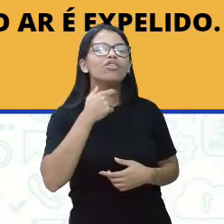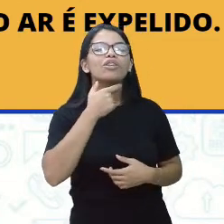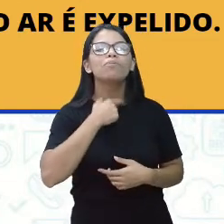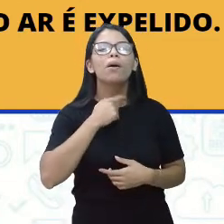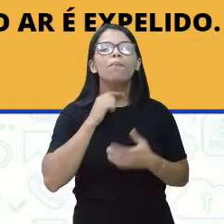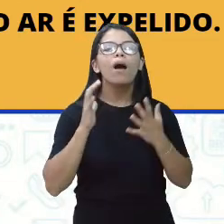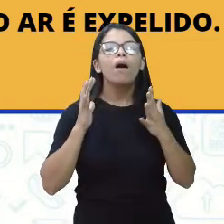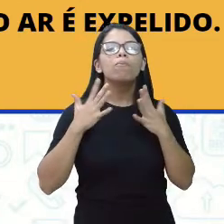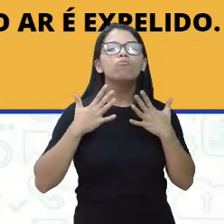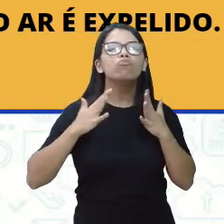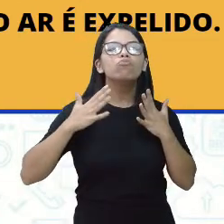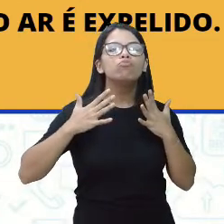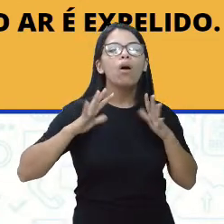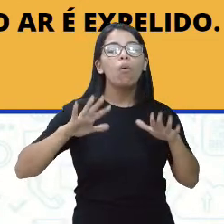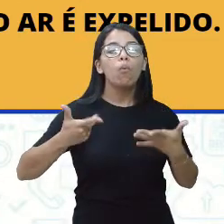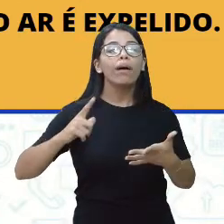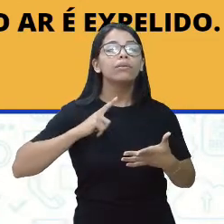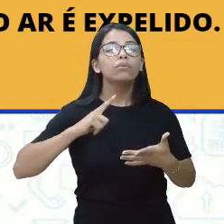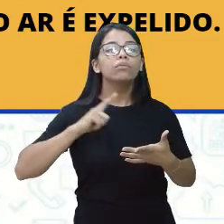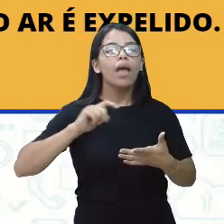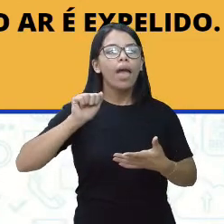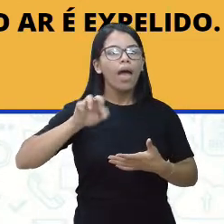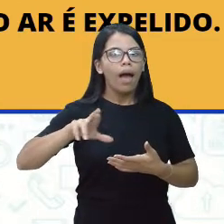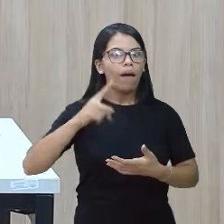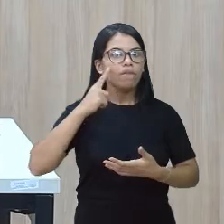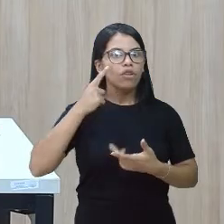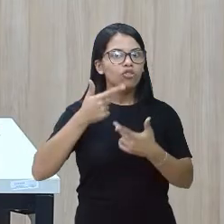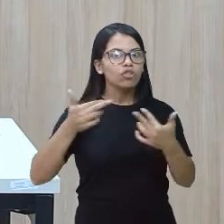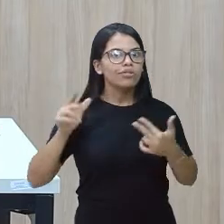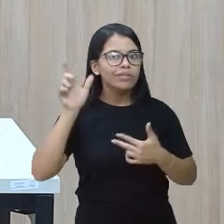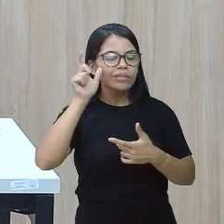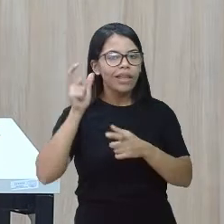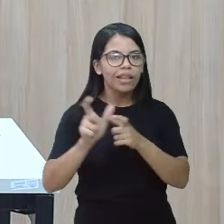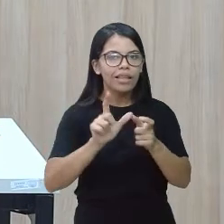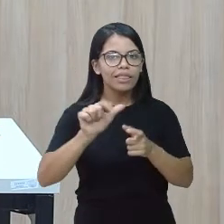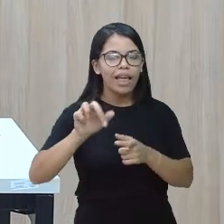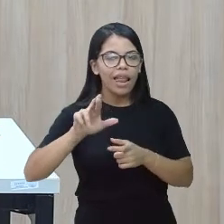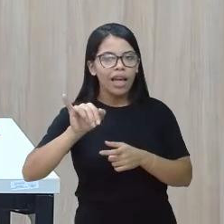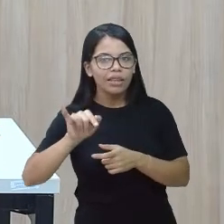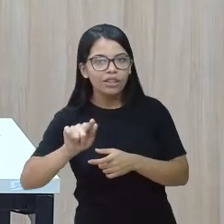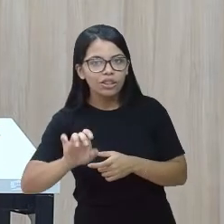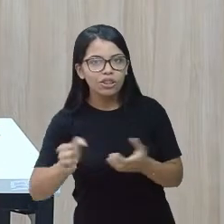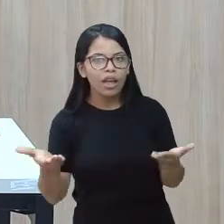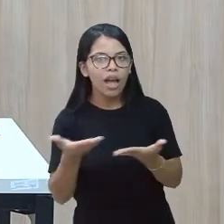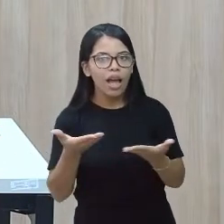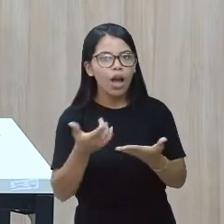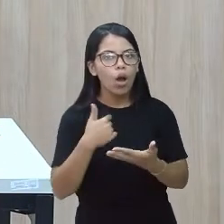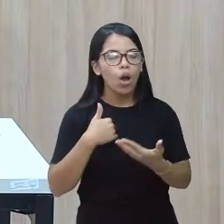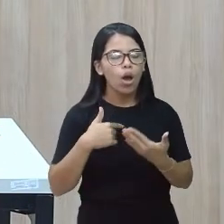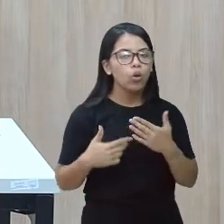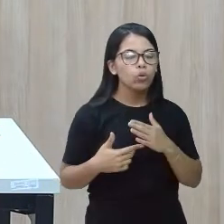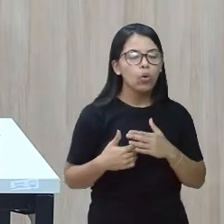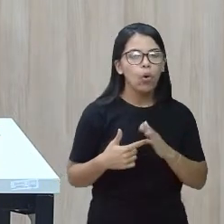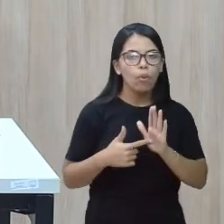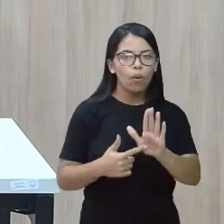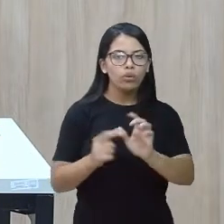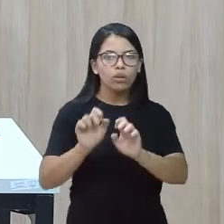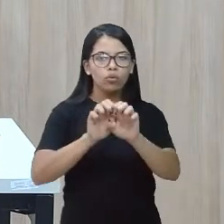vibram quando o ar é expelido. Veja que interessante aí na laringe. Agora, eu estou diante de uma